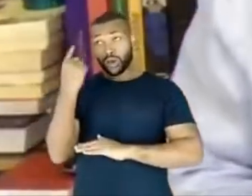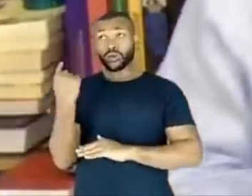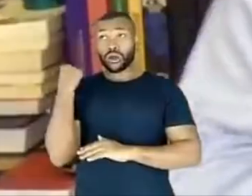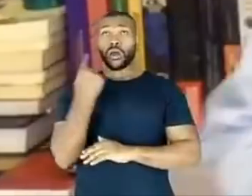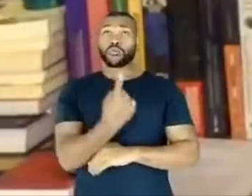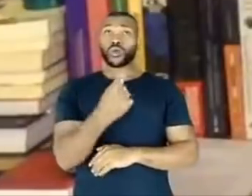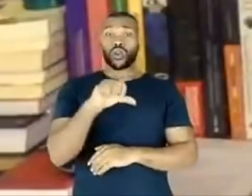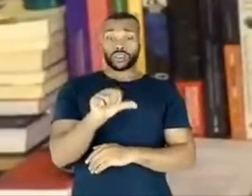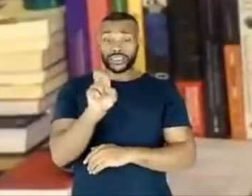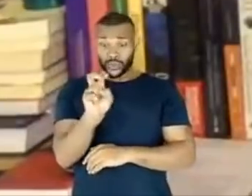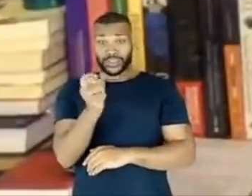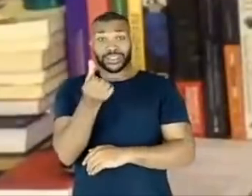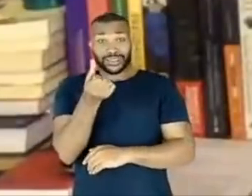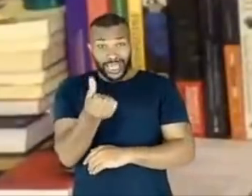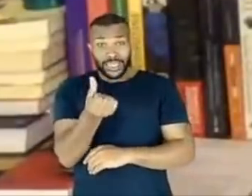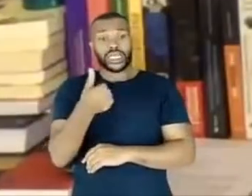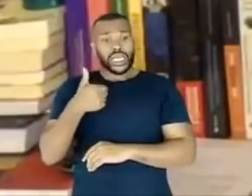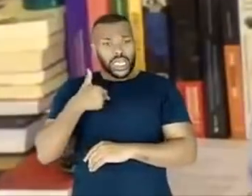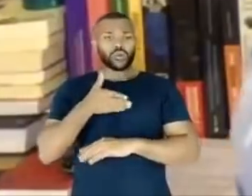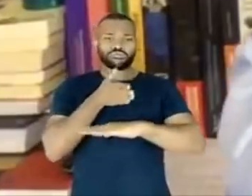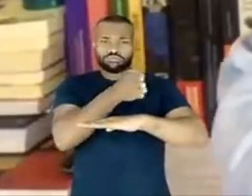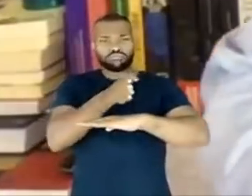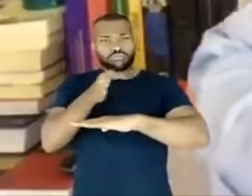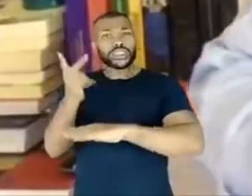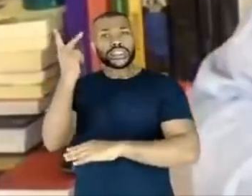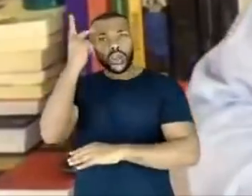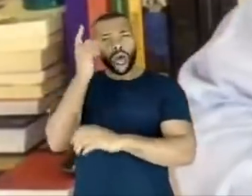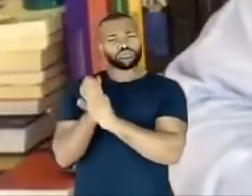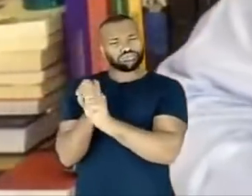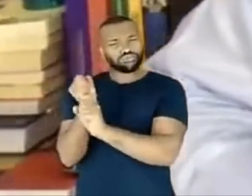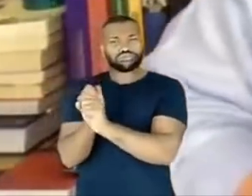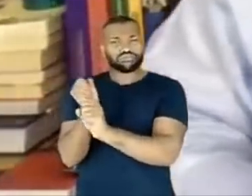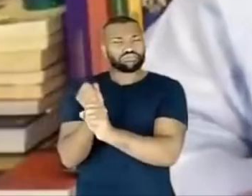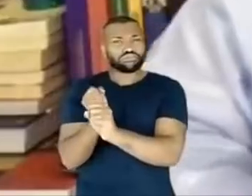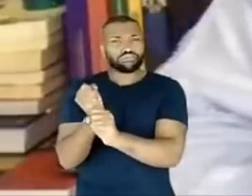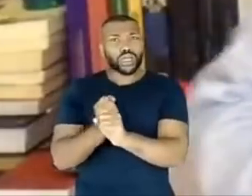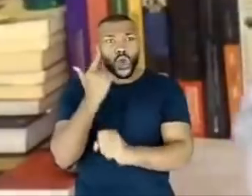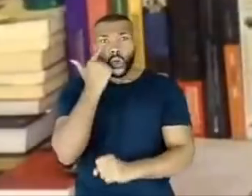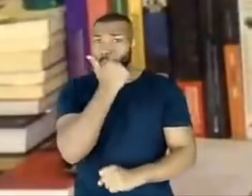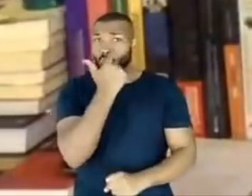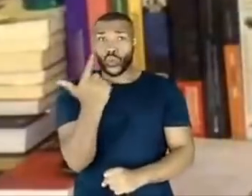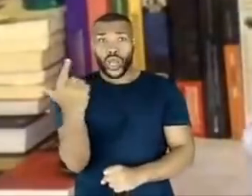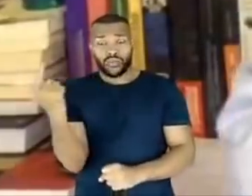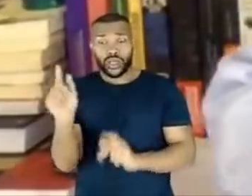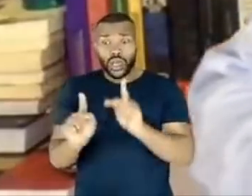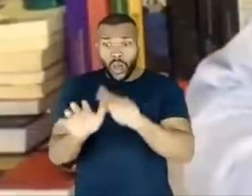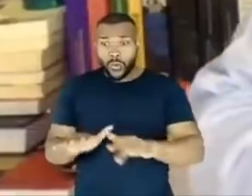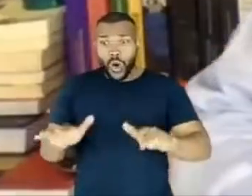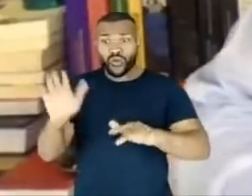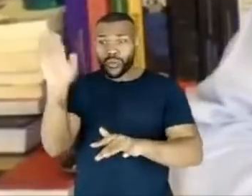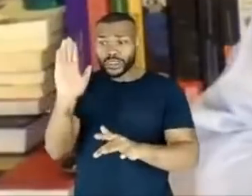1956, ando em São Paulo há muitos anos, eu nunca vi o abandono que o povo brasileiro está, como está